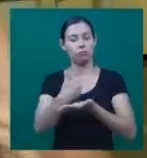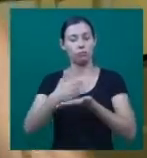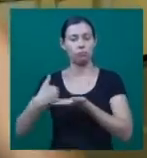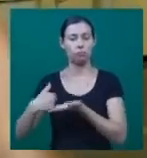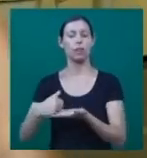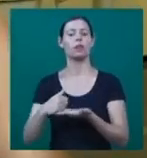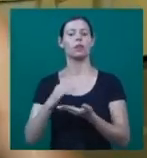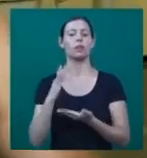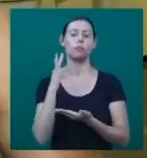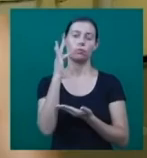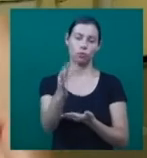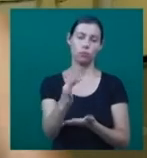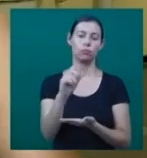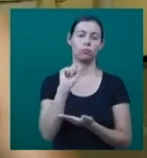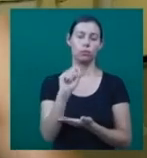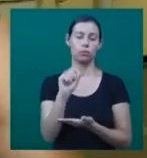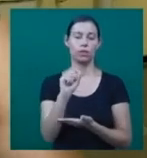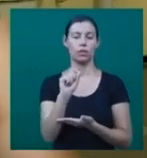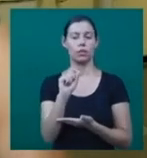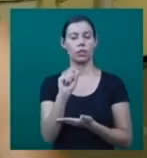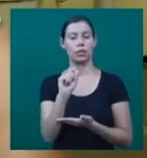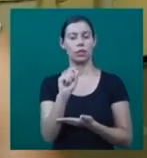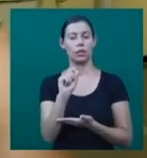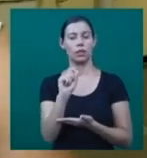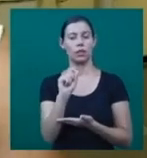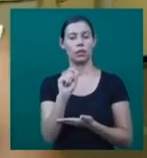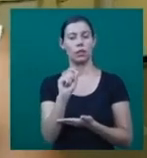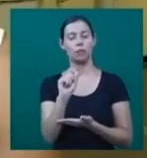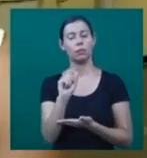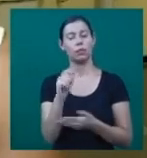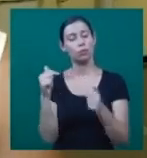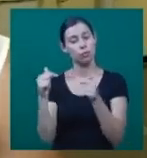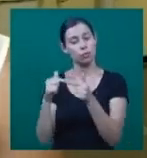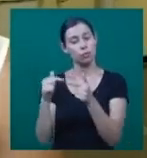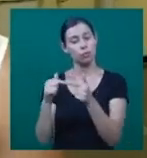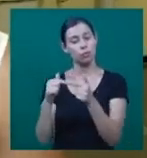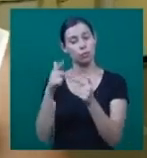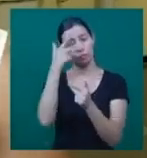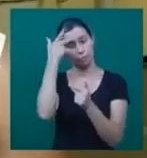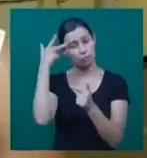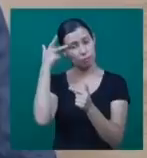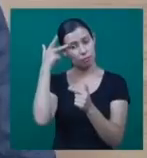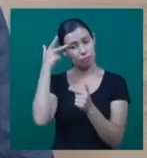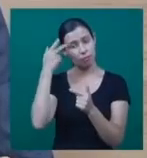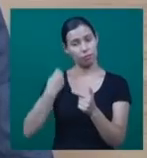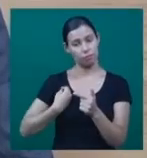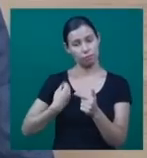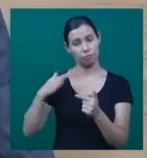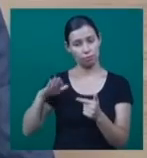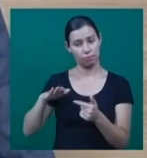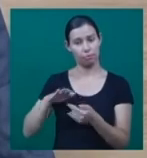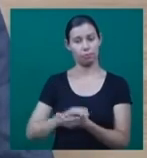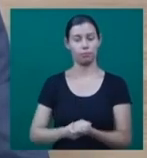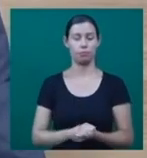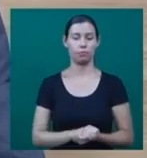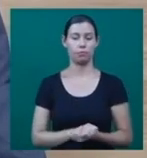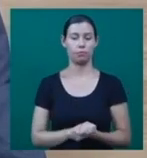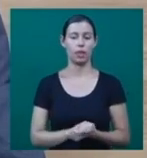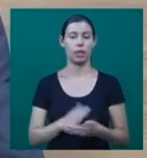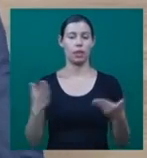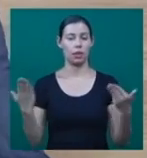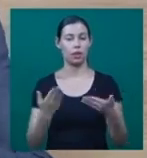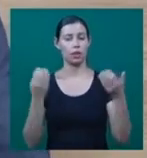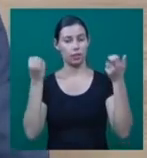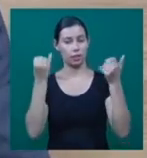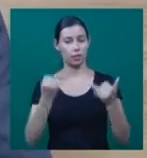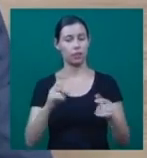vai poder produzir iniciativas que são mais adequadas para a nossa realidade, né? Agora a gente vai falar de um assunto sério